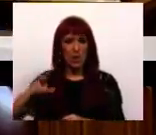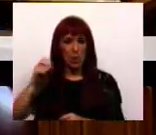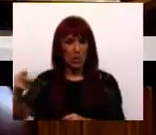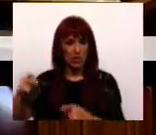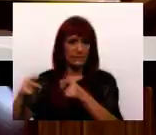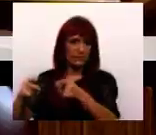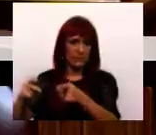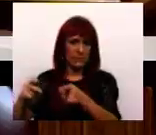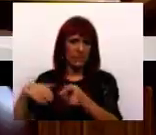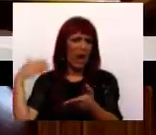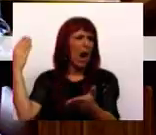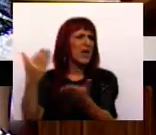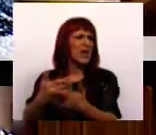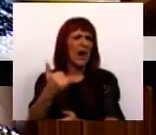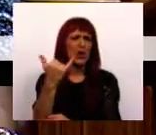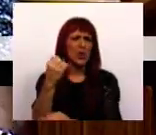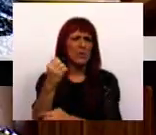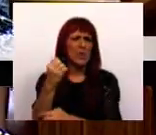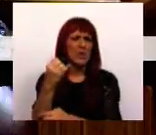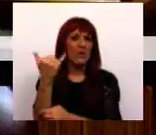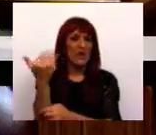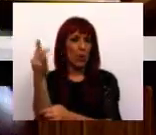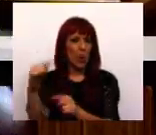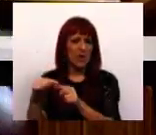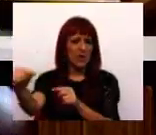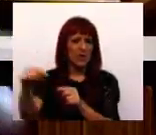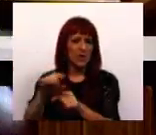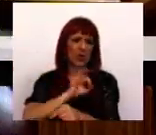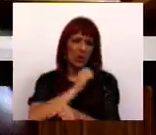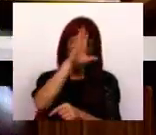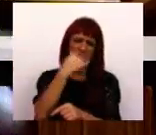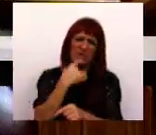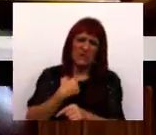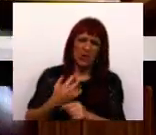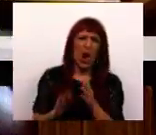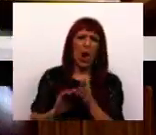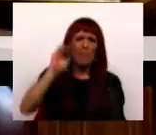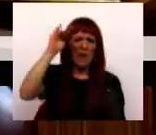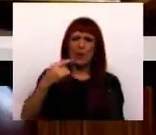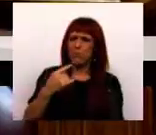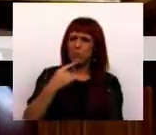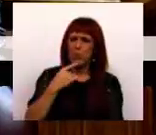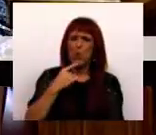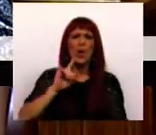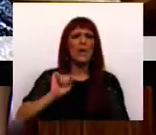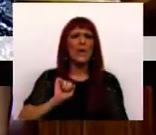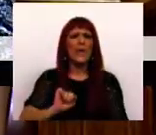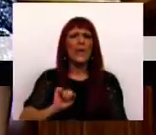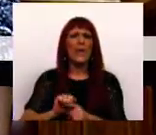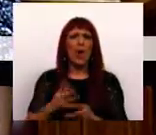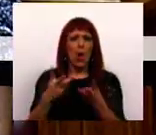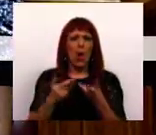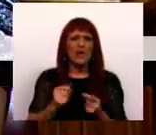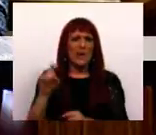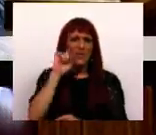euros até 2024. Bom, o Sr. Primeiro-Ministro dirá aumentar substancialmente o